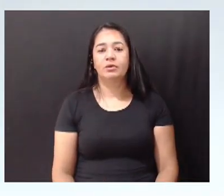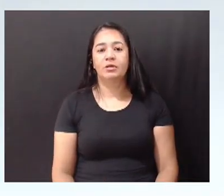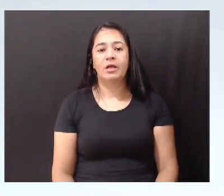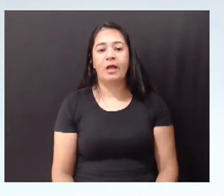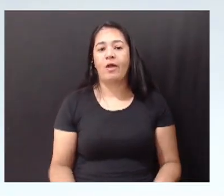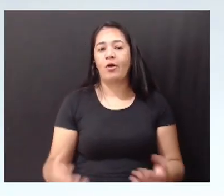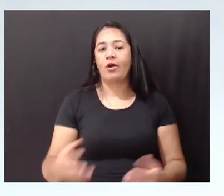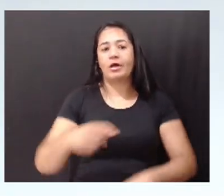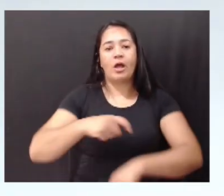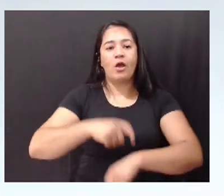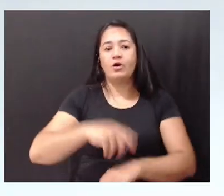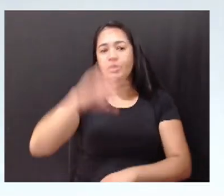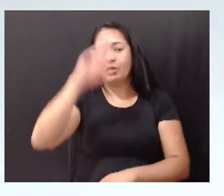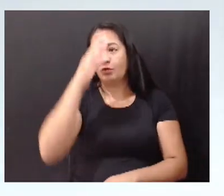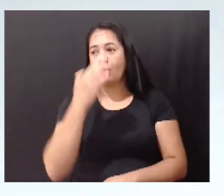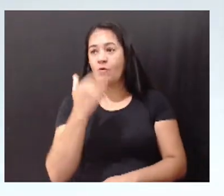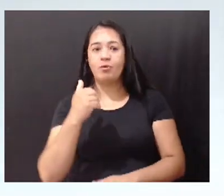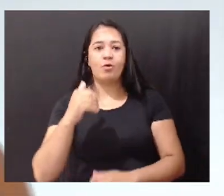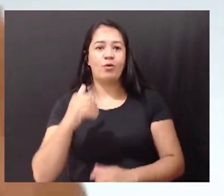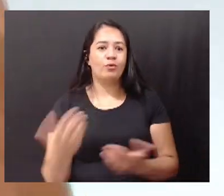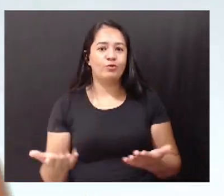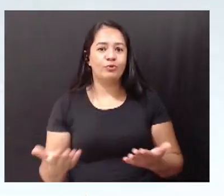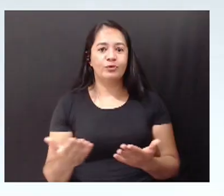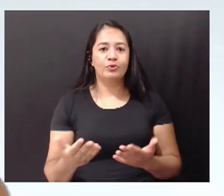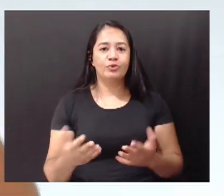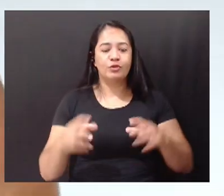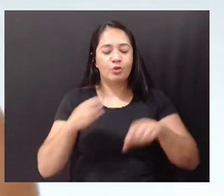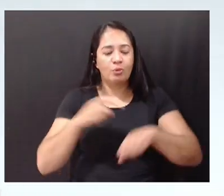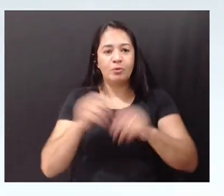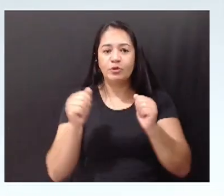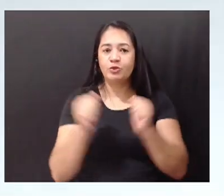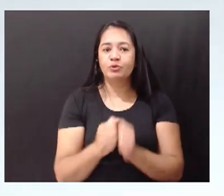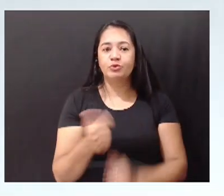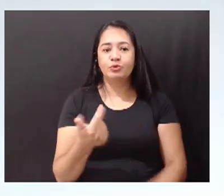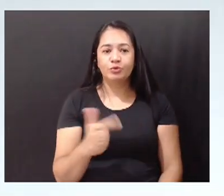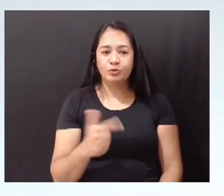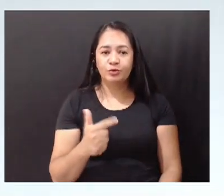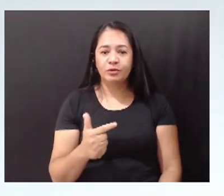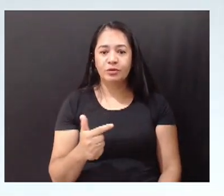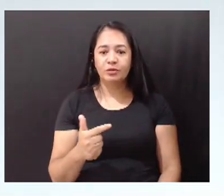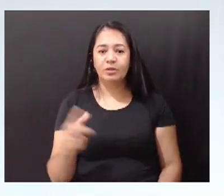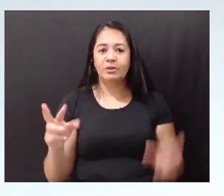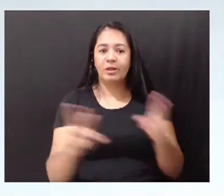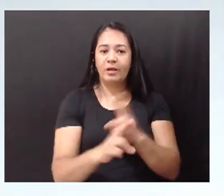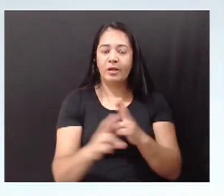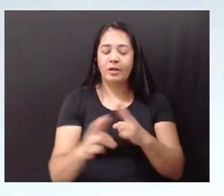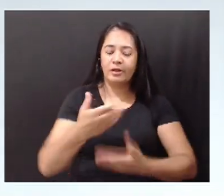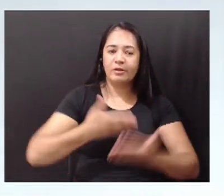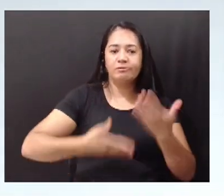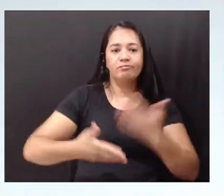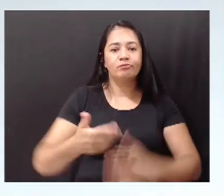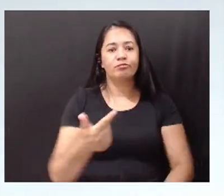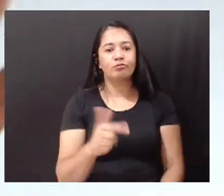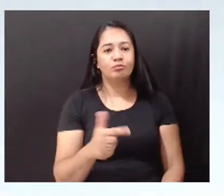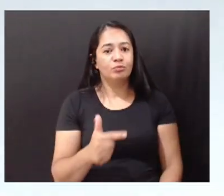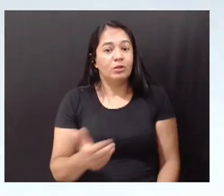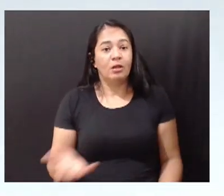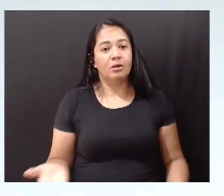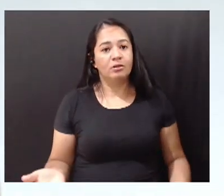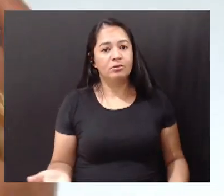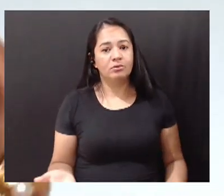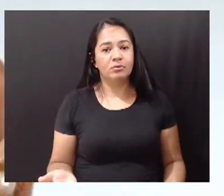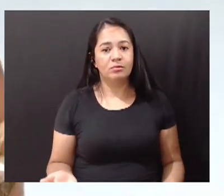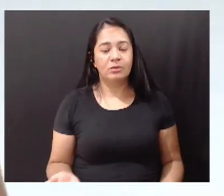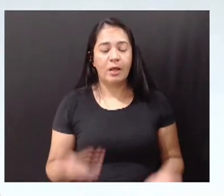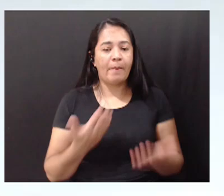do lanche, não tem mais esse momento de estar nessa relação harmoniosa. Então, vai se perdendo